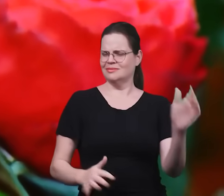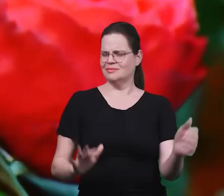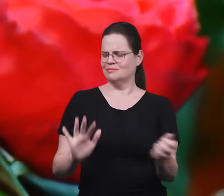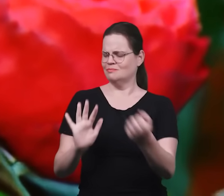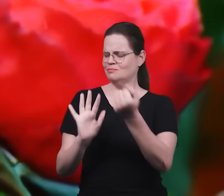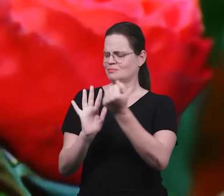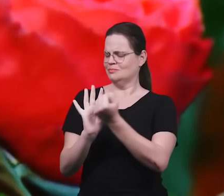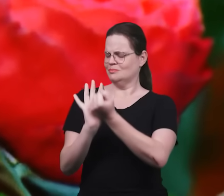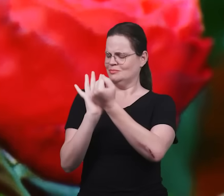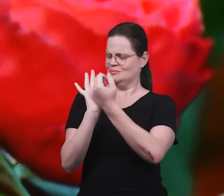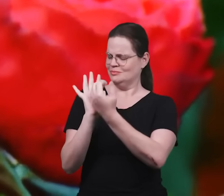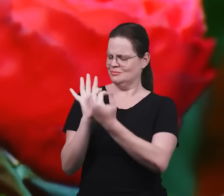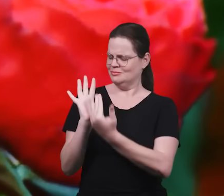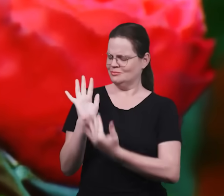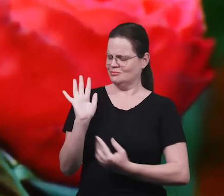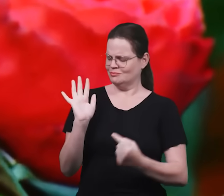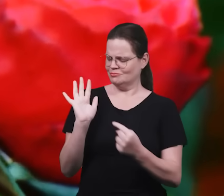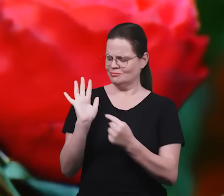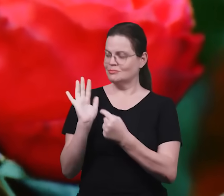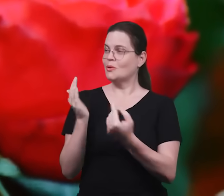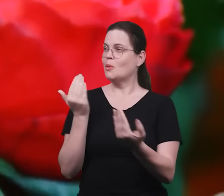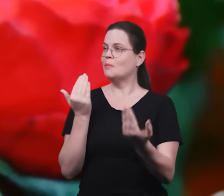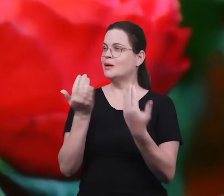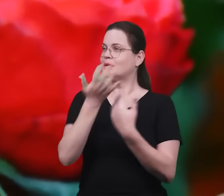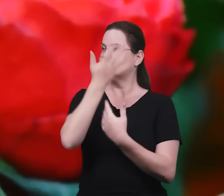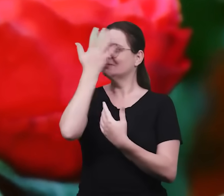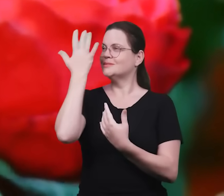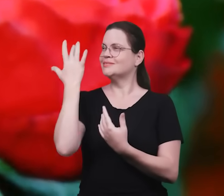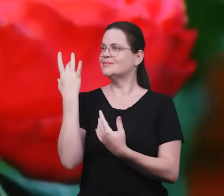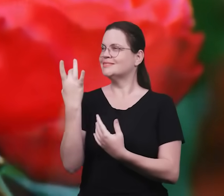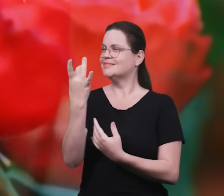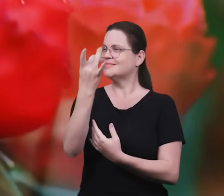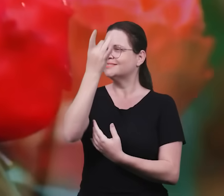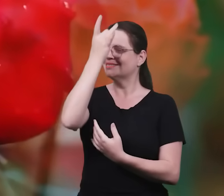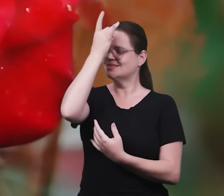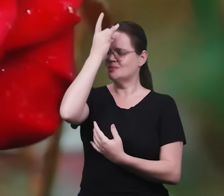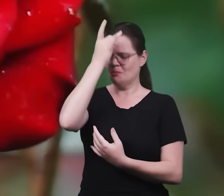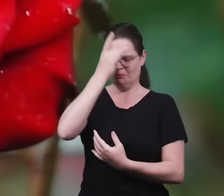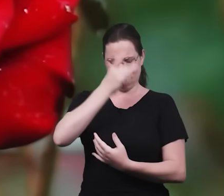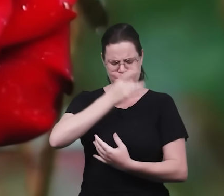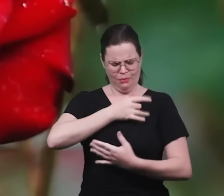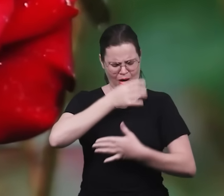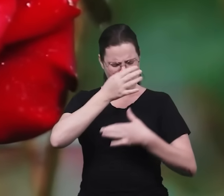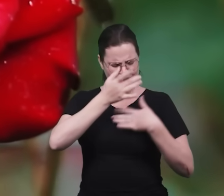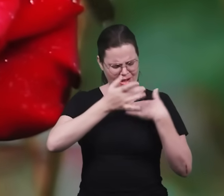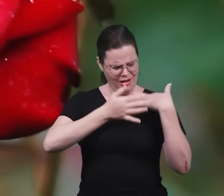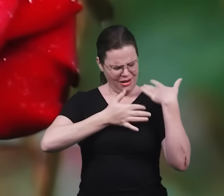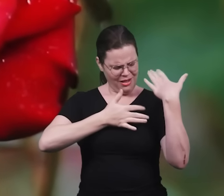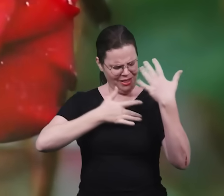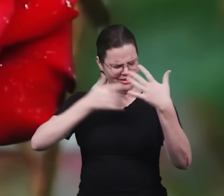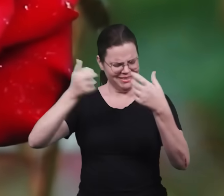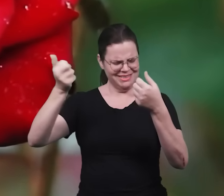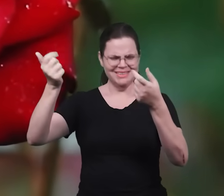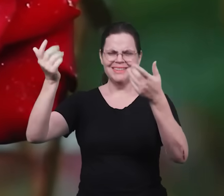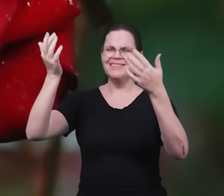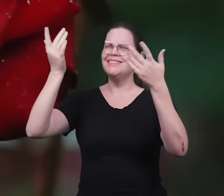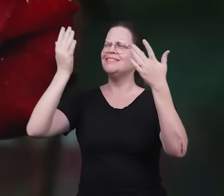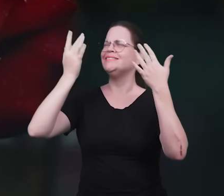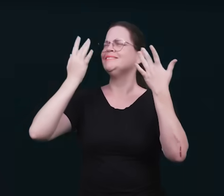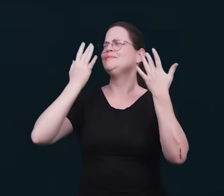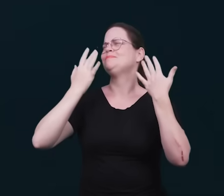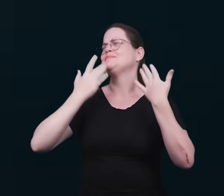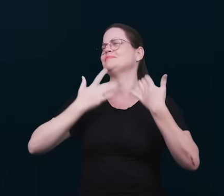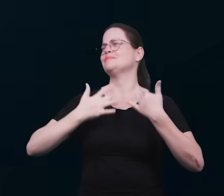Derrama do Teu sangue sobre mim, ó Senhor.